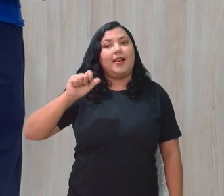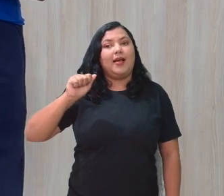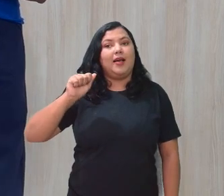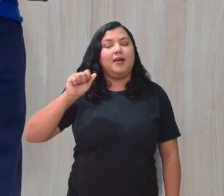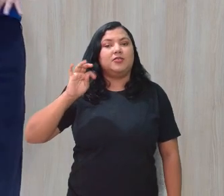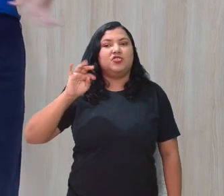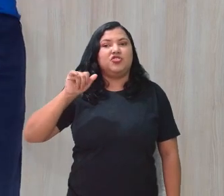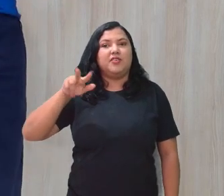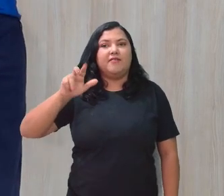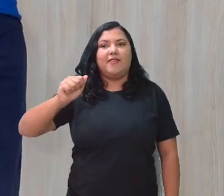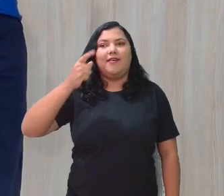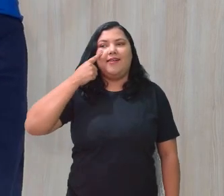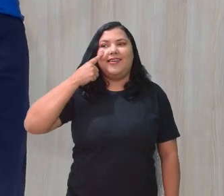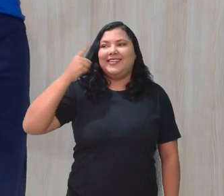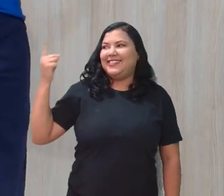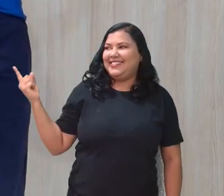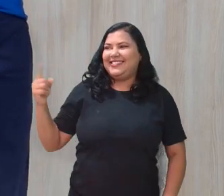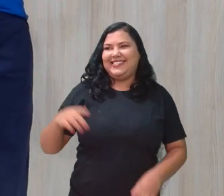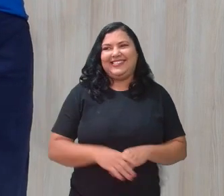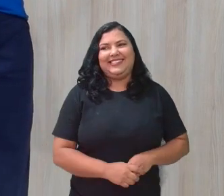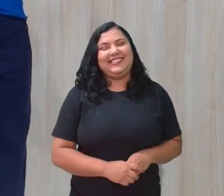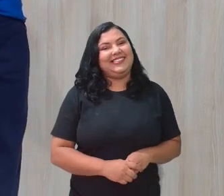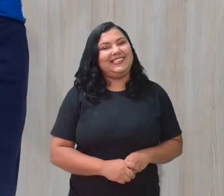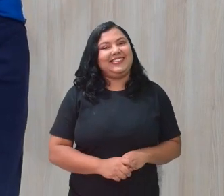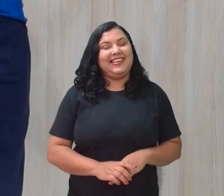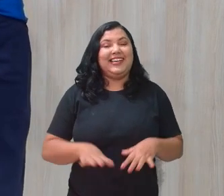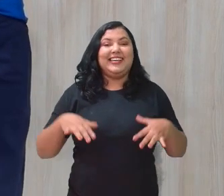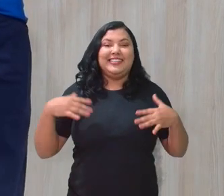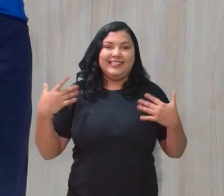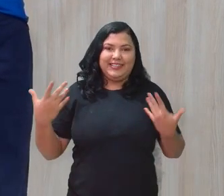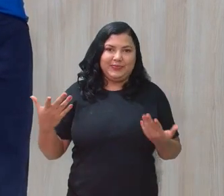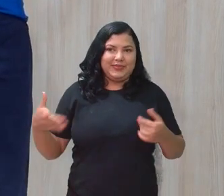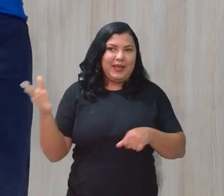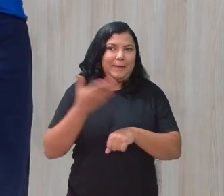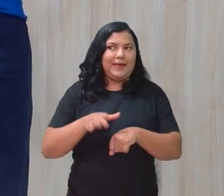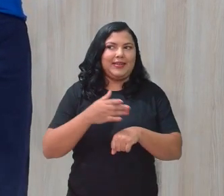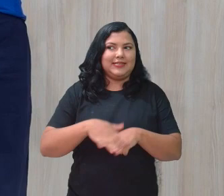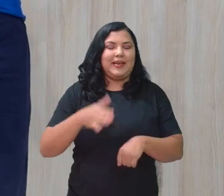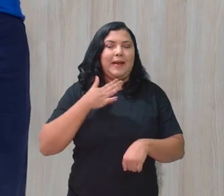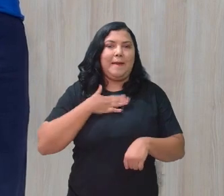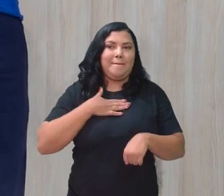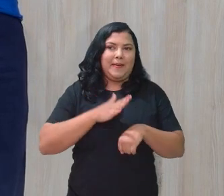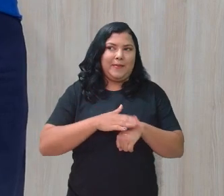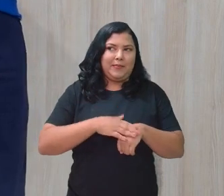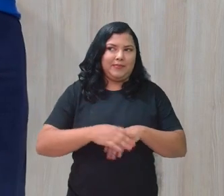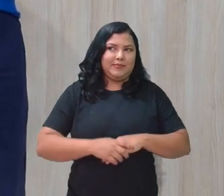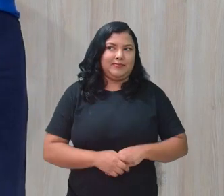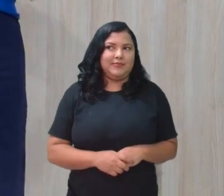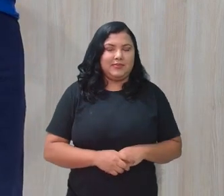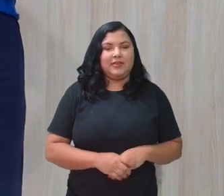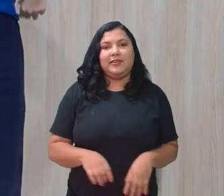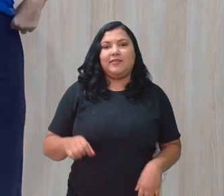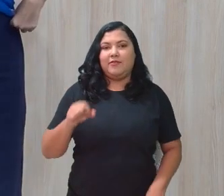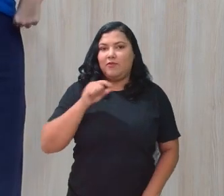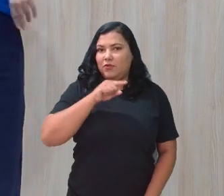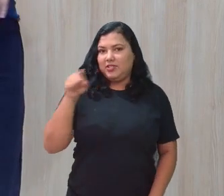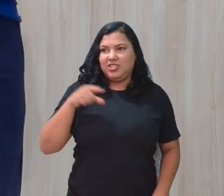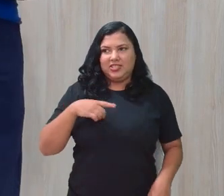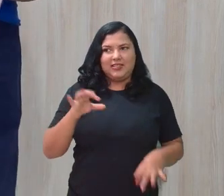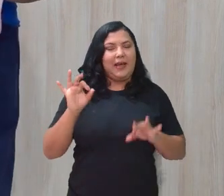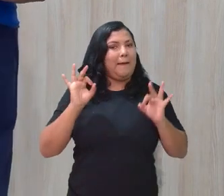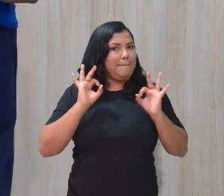na prática, a minha proposta é o seguinte. Vamos simular um julgamento. Será que vocês estão